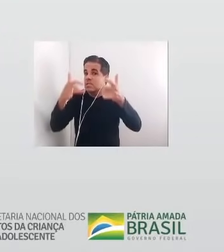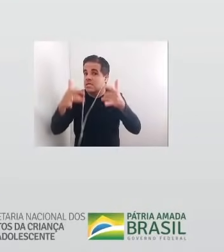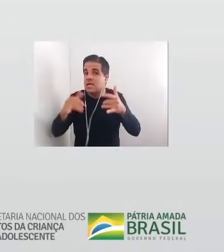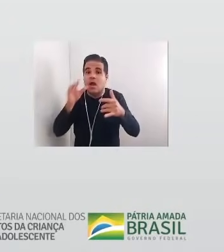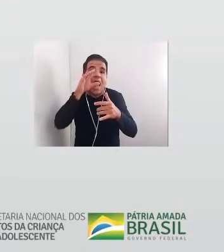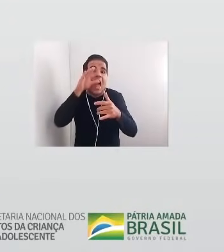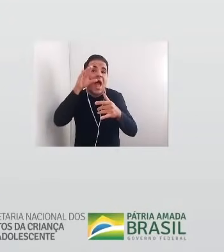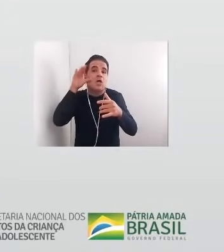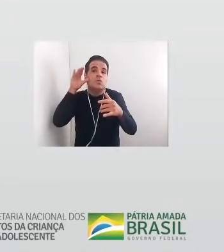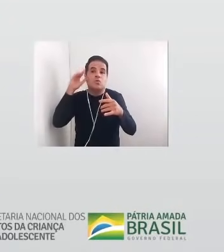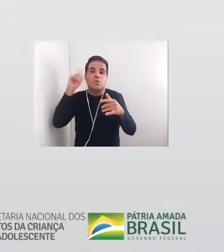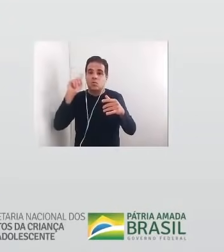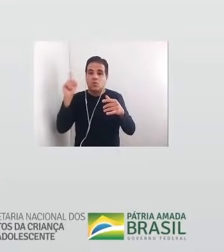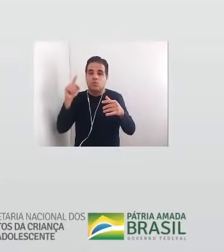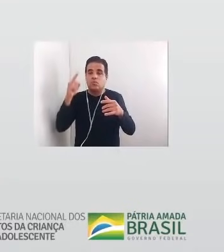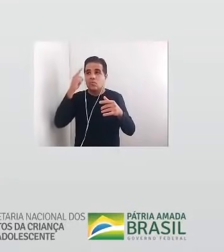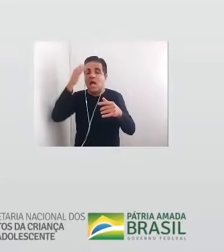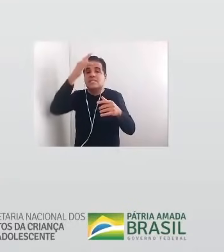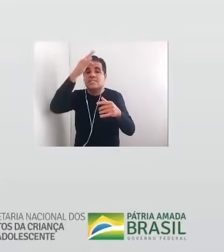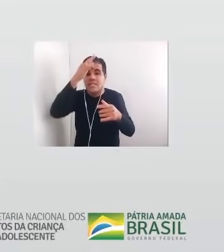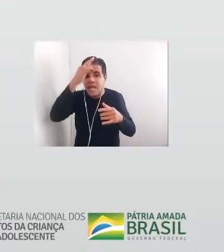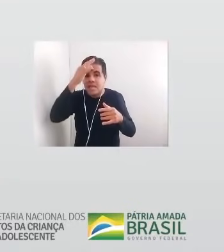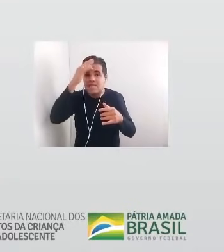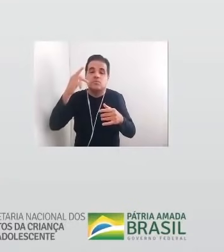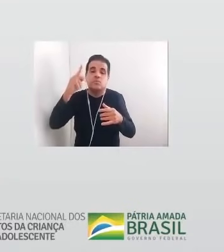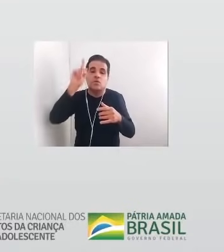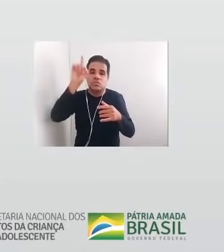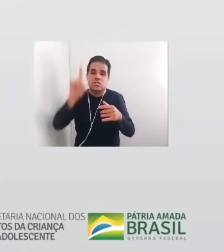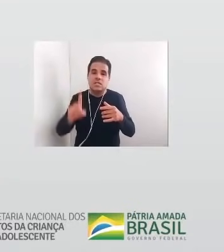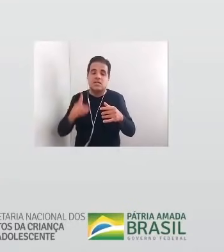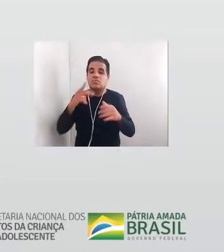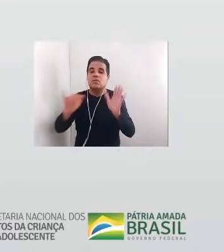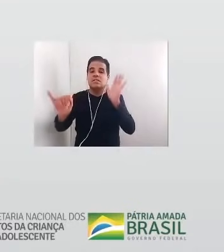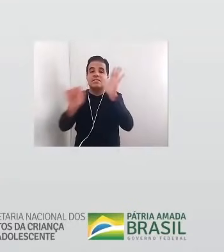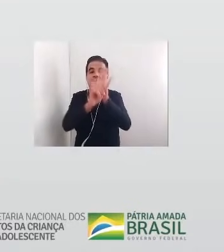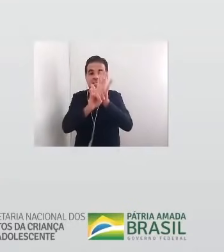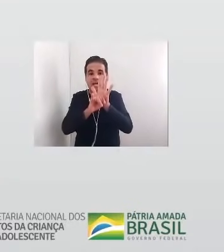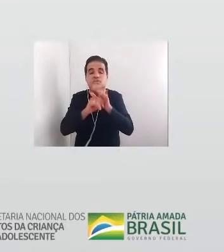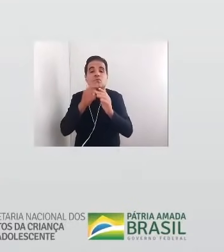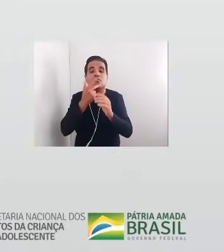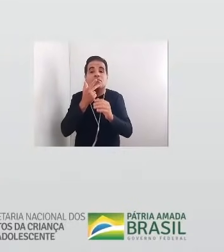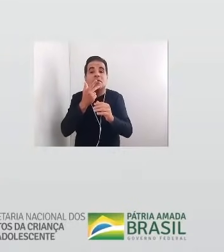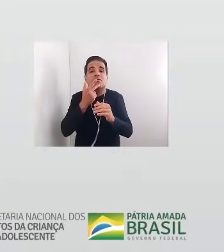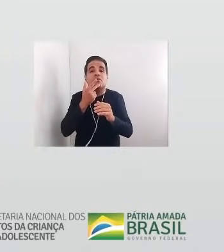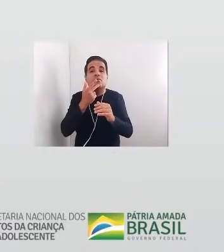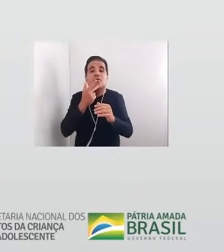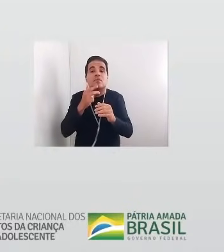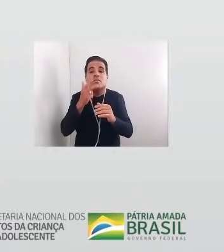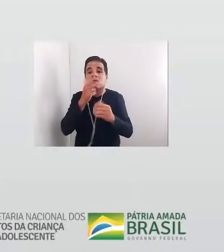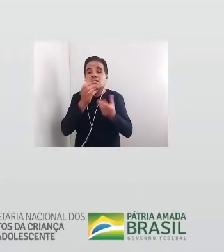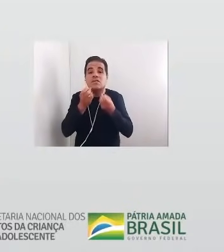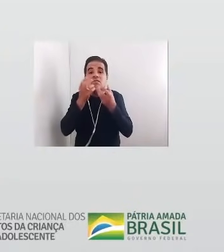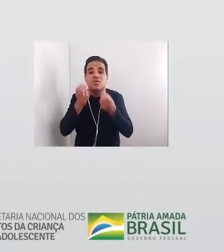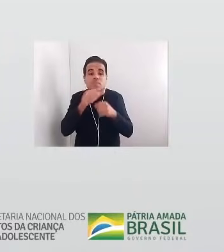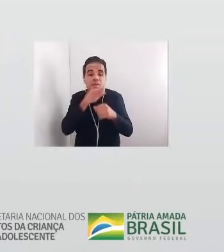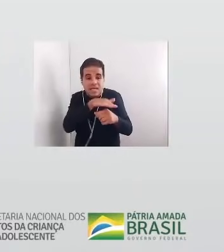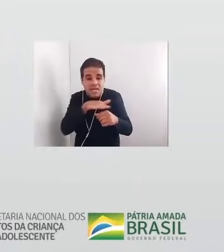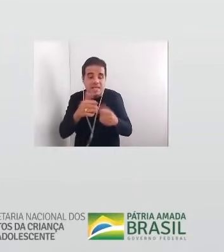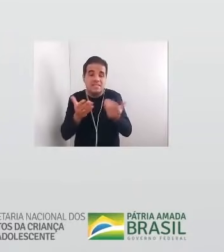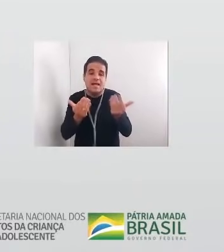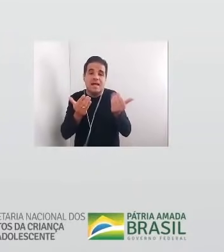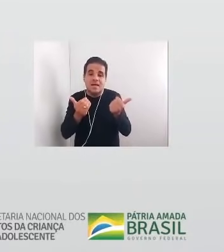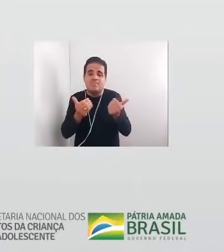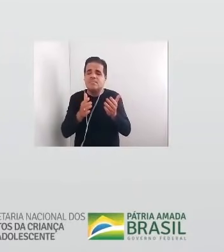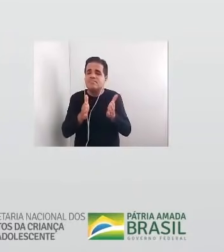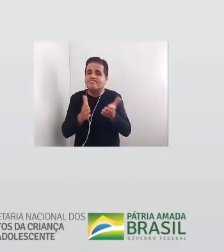adultos com plena ciência dos seus direitos e da sua identidade. Estamos falando em cidadãos que estão em formação, em crianças e adolescentes são